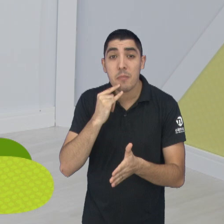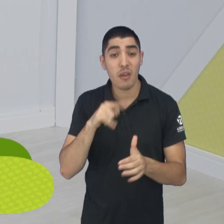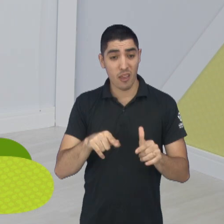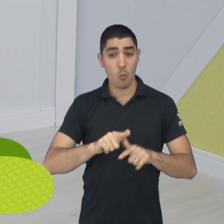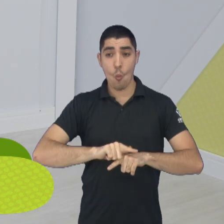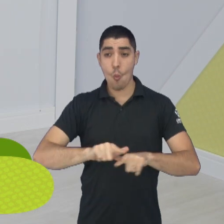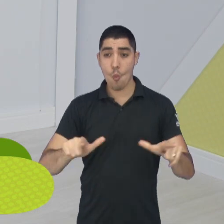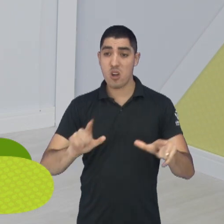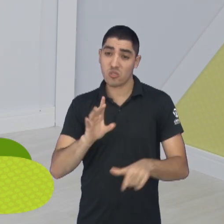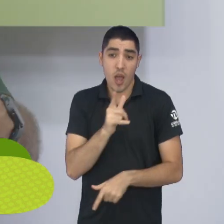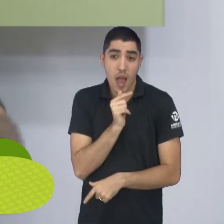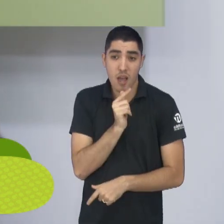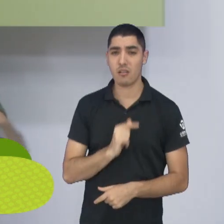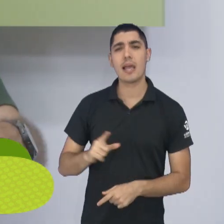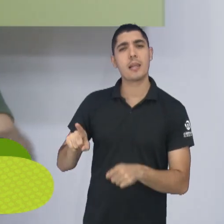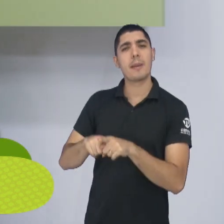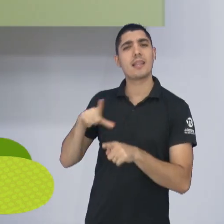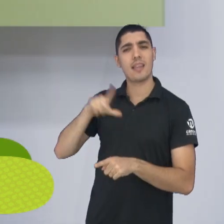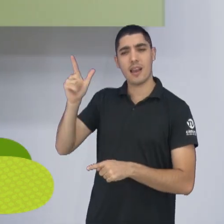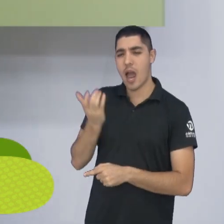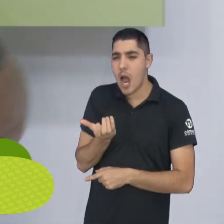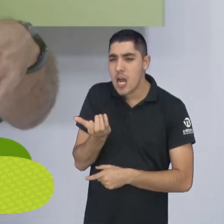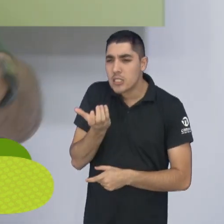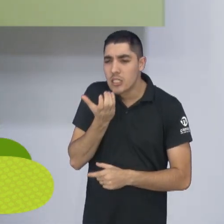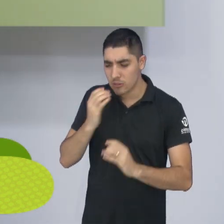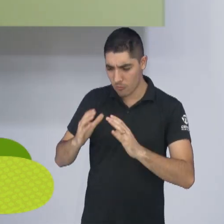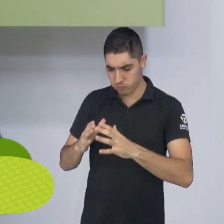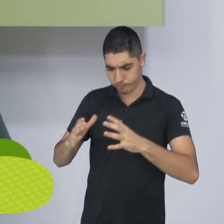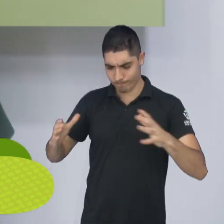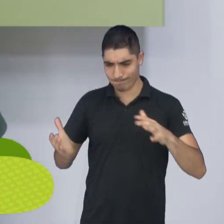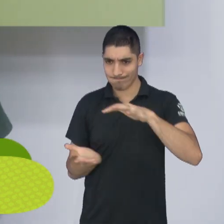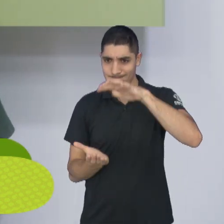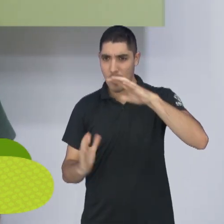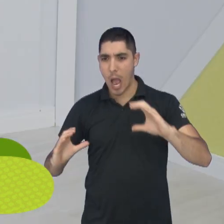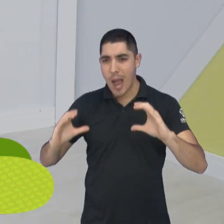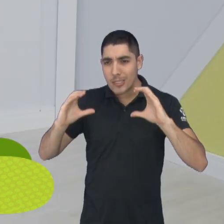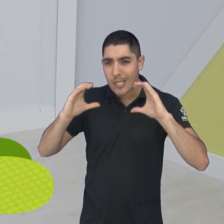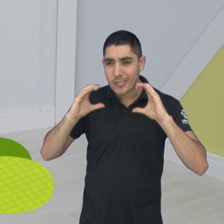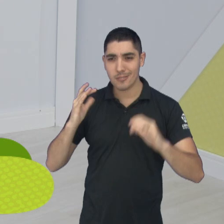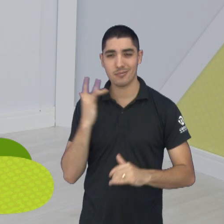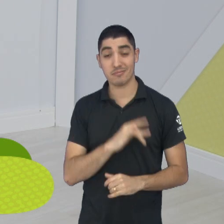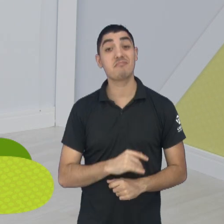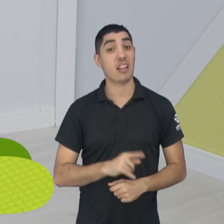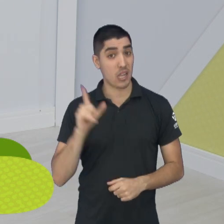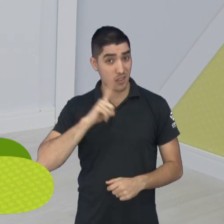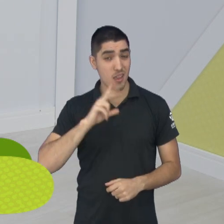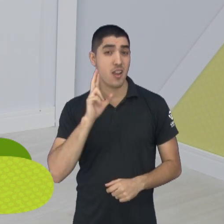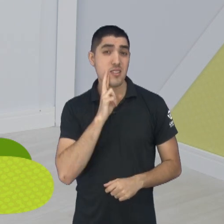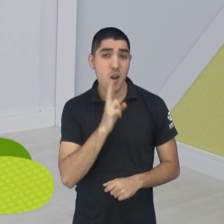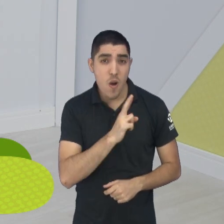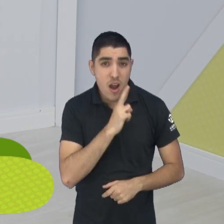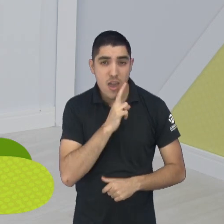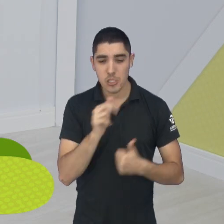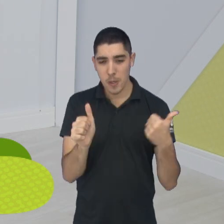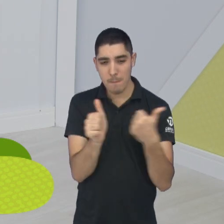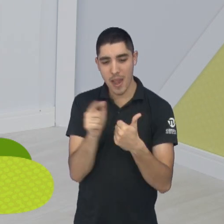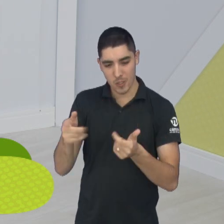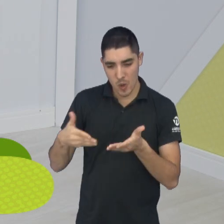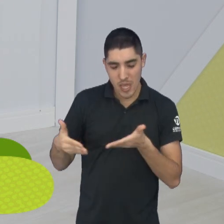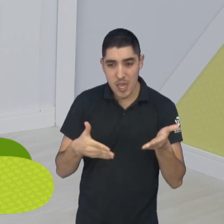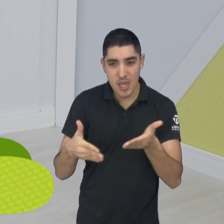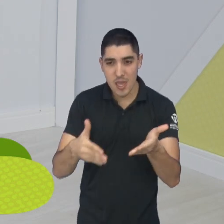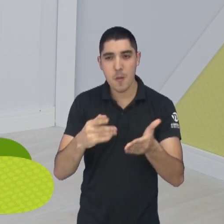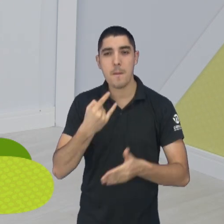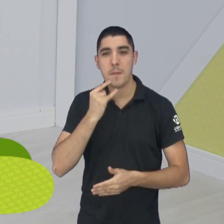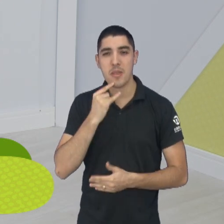uma água. Lanchonete lá que tem um lanche que, pô, desse tamanho assim. Tem vários restaurantes lá à beira do rio Piracicaba, é